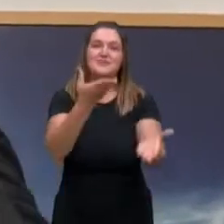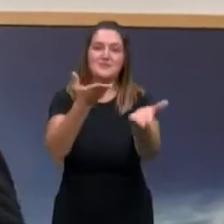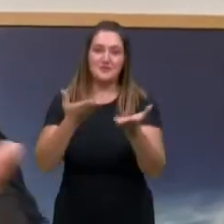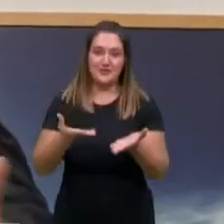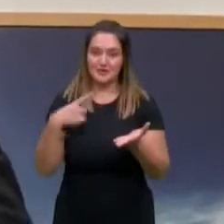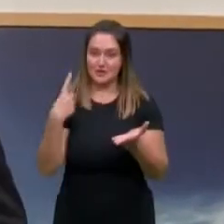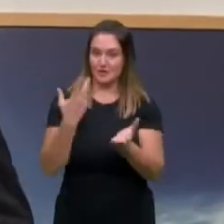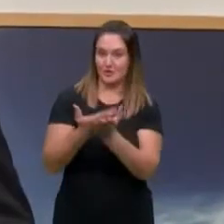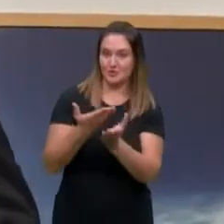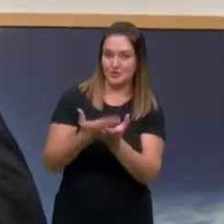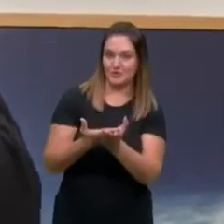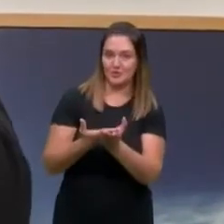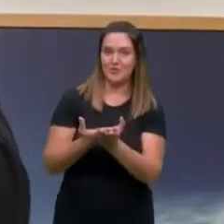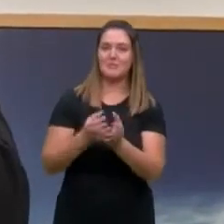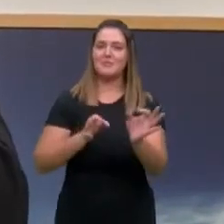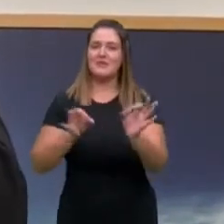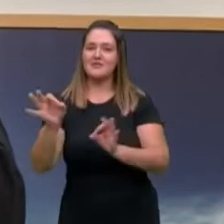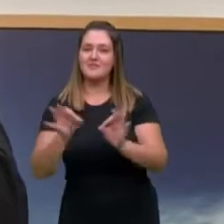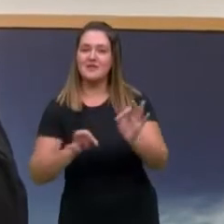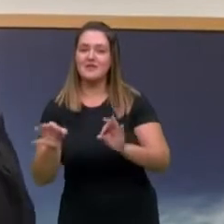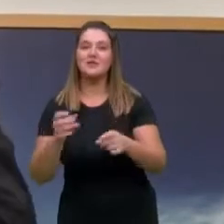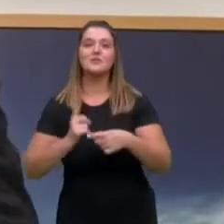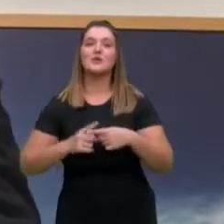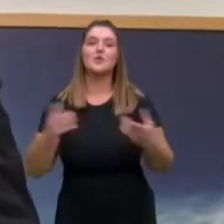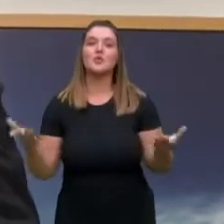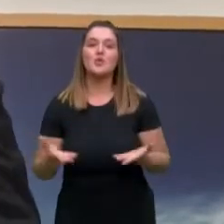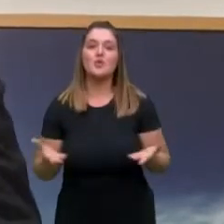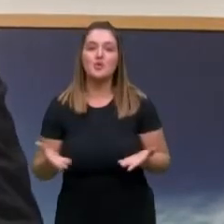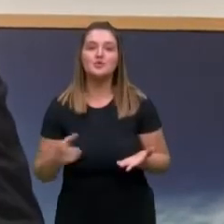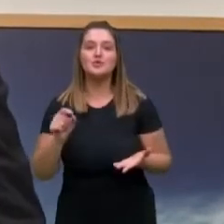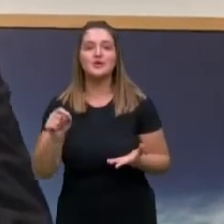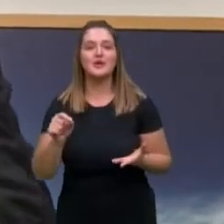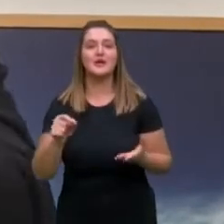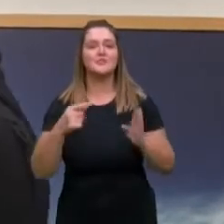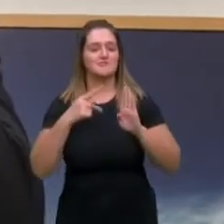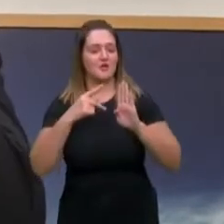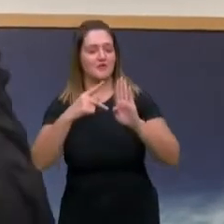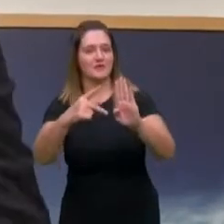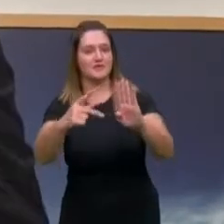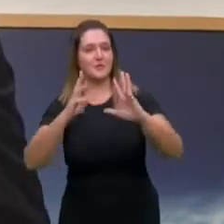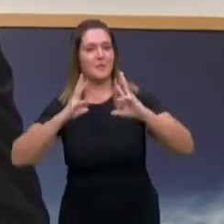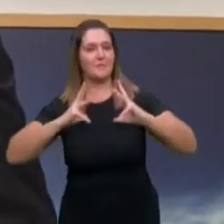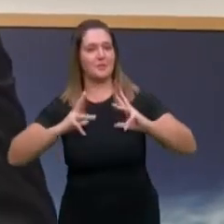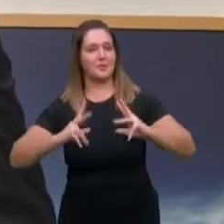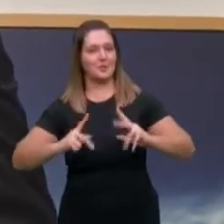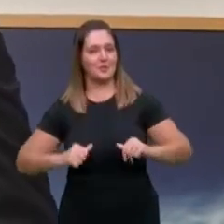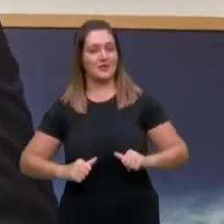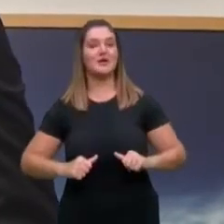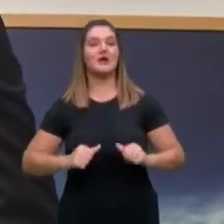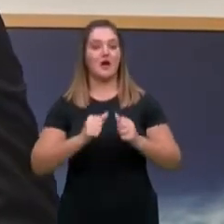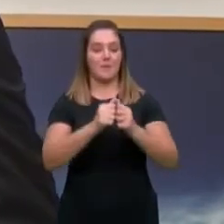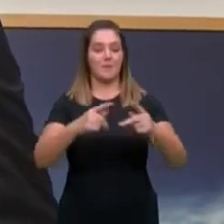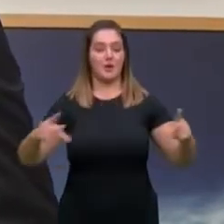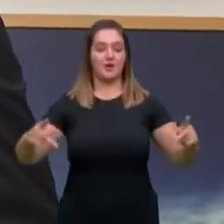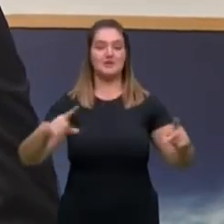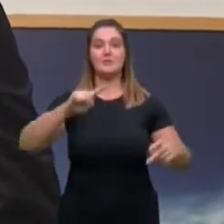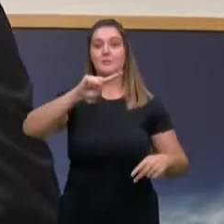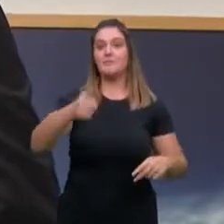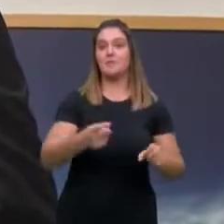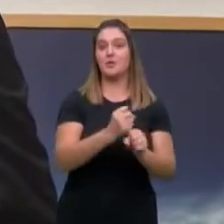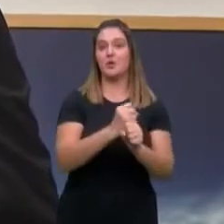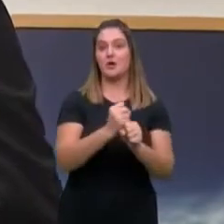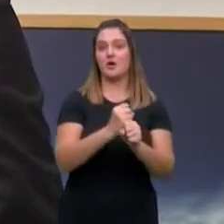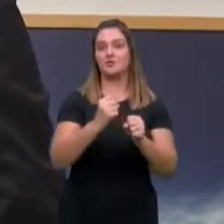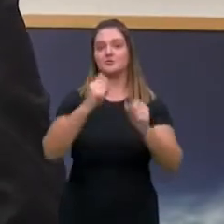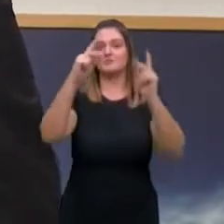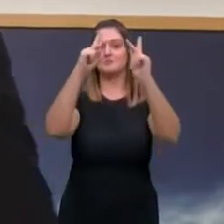muito bem-vindos à nossa Classe Bíblica. Prepare-se porque hoje... Profecia pura, Apocalipse, mil anos de paz,